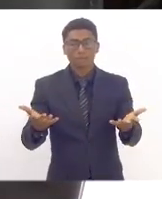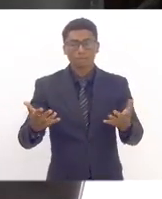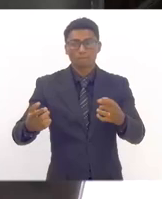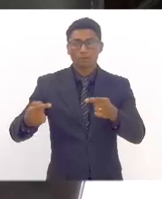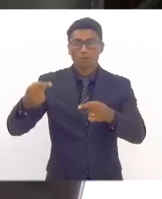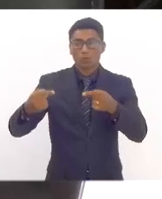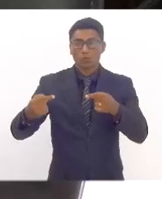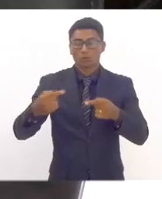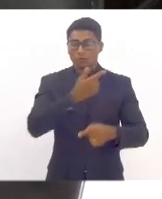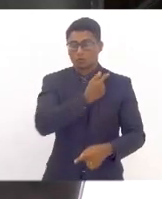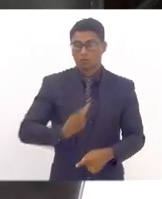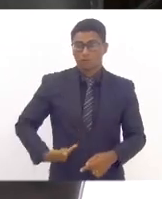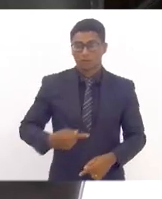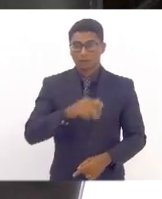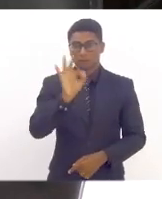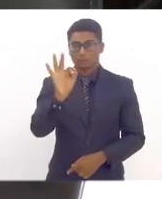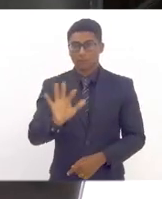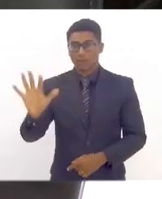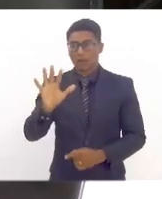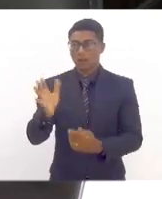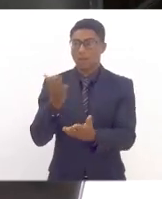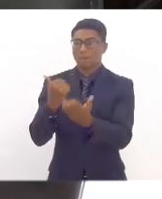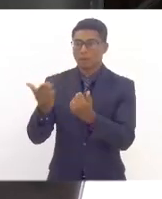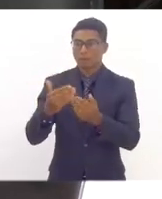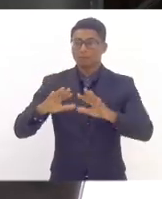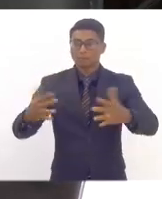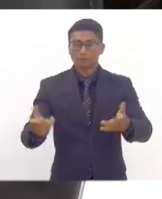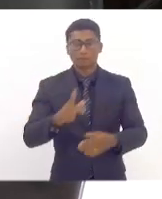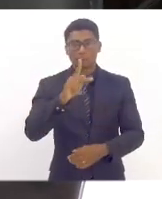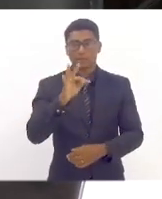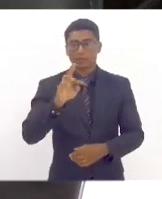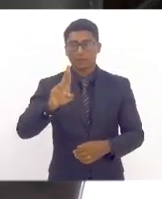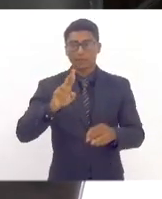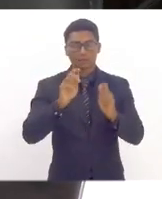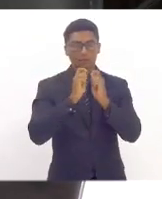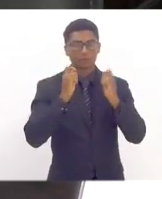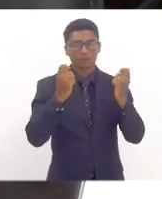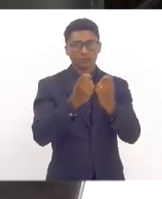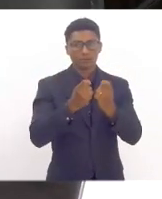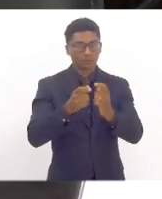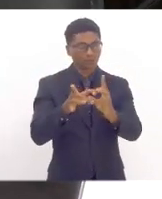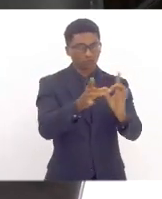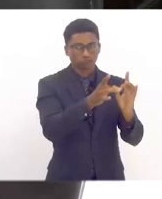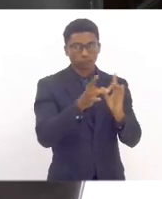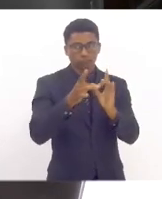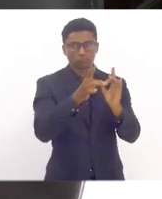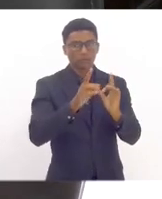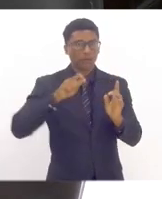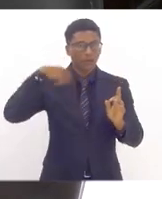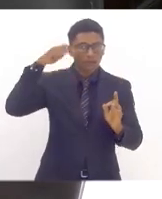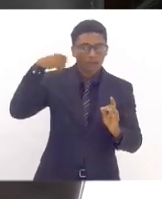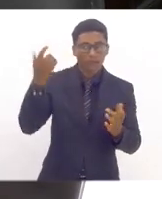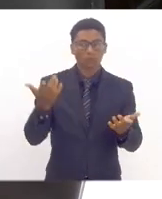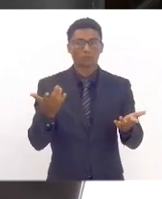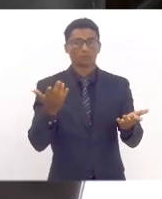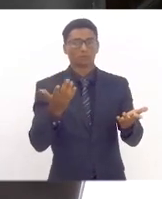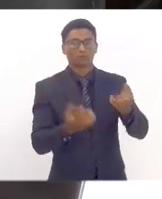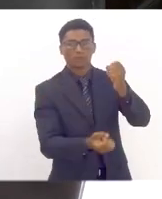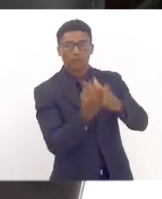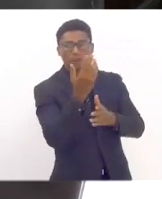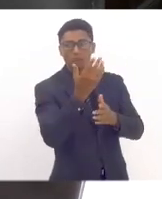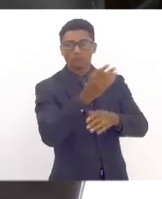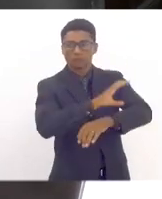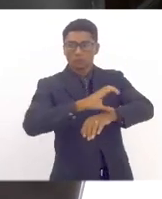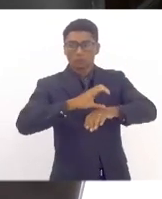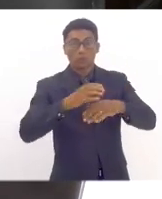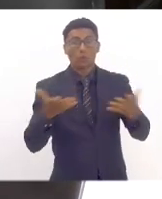o governo federal então a PCR se juntou São produtores e atores que se produzem e hoje somos uma